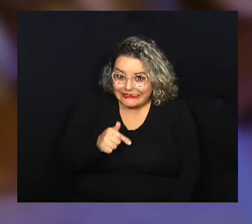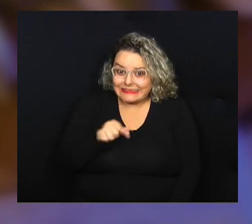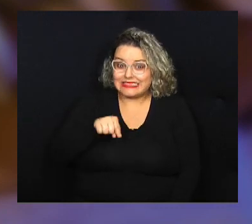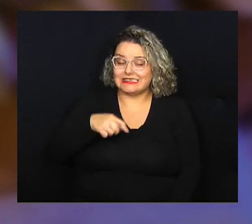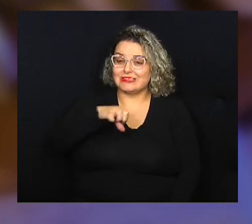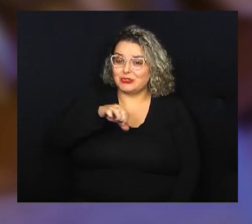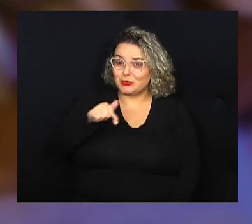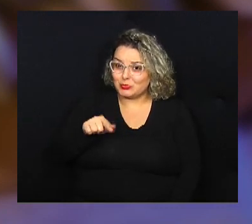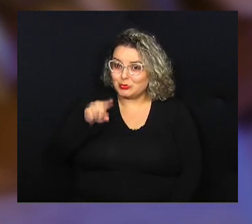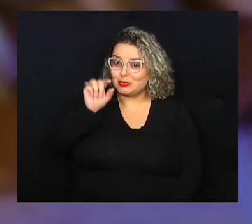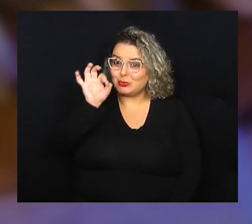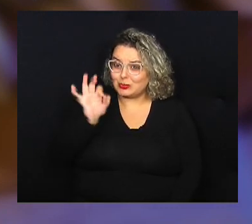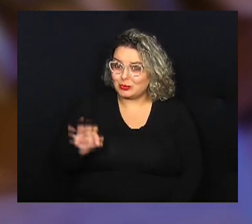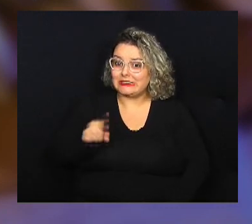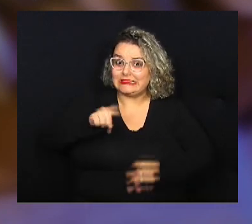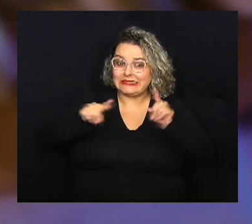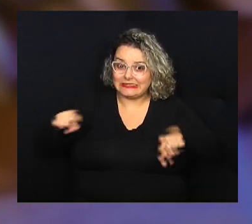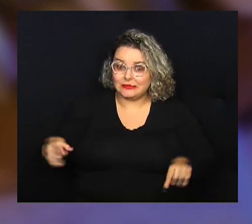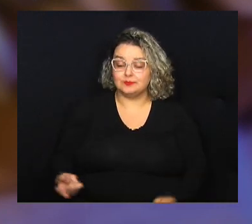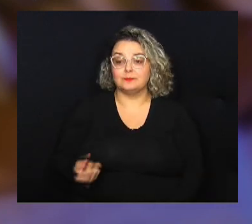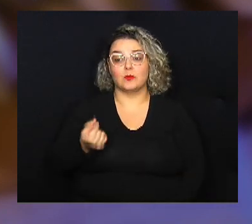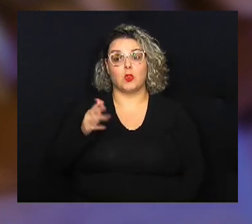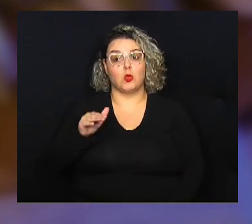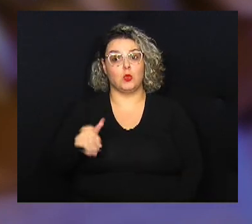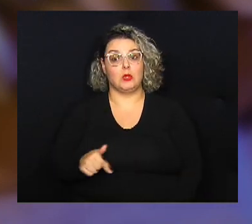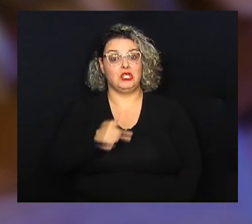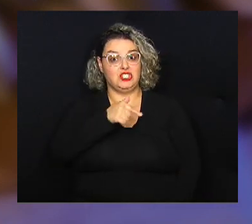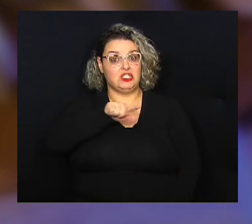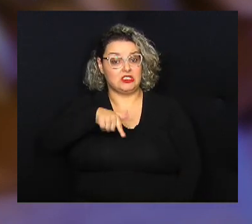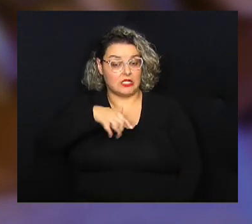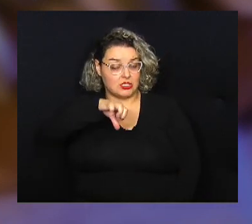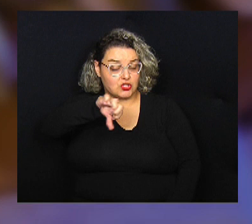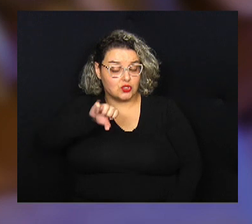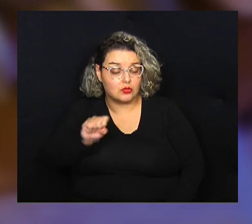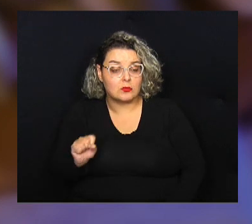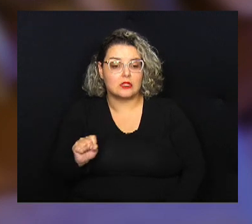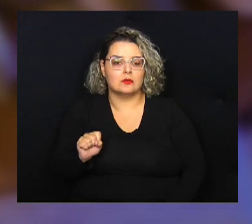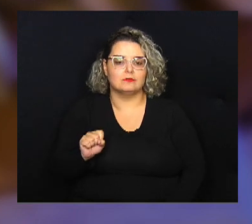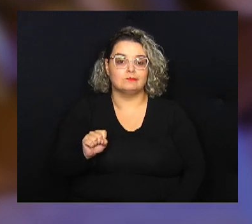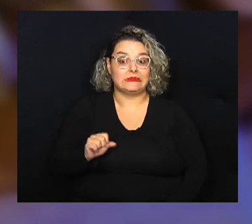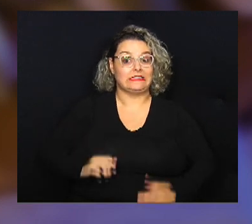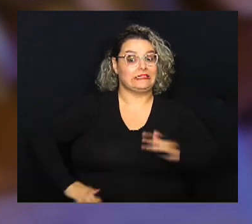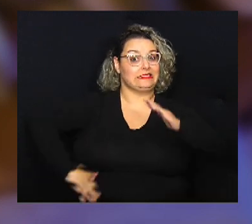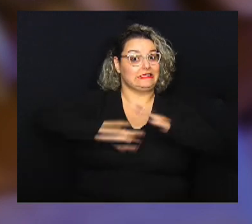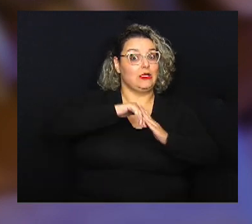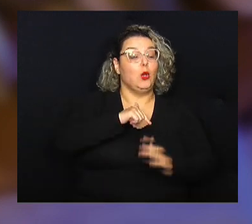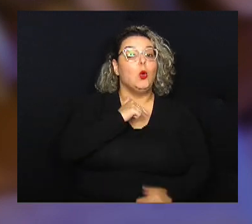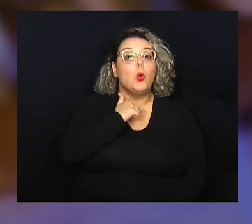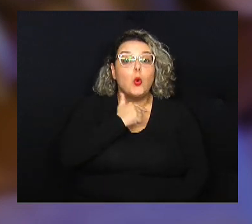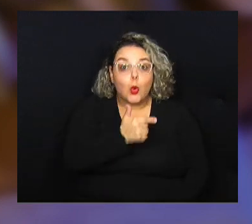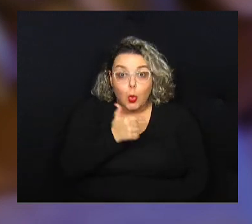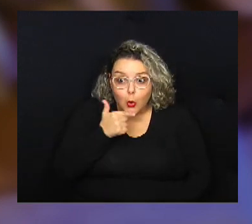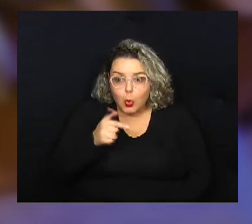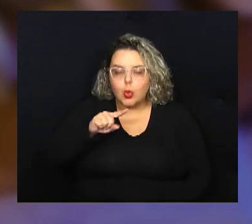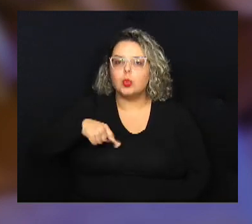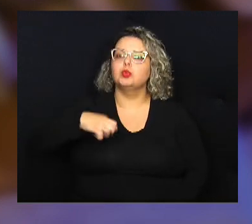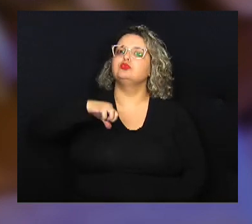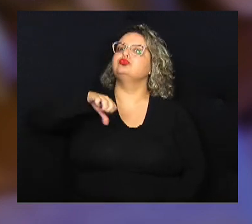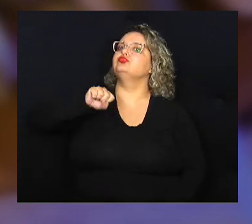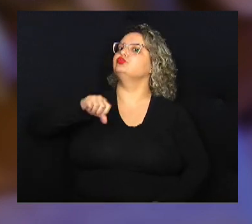187,97% de variação e o preço mínimo de R$ 7,98 e o máximo de R$